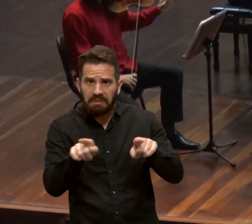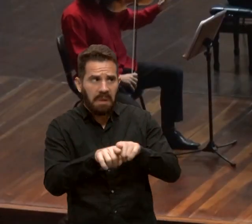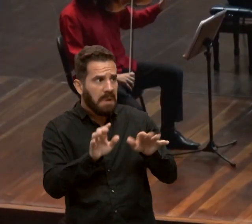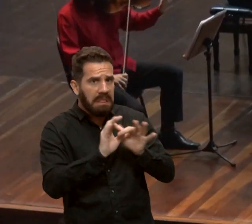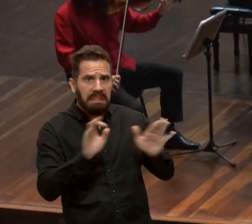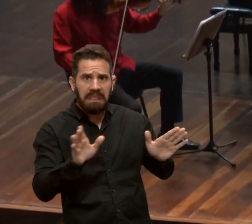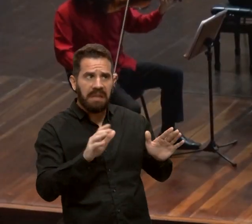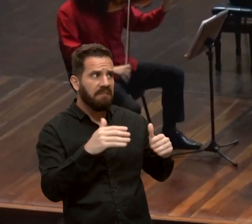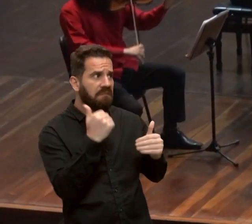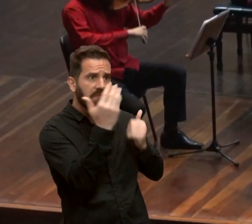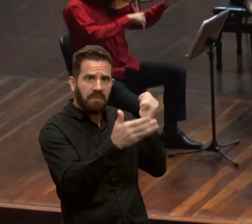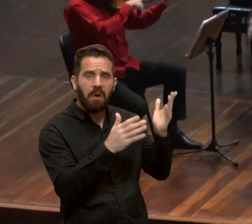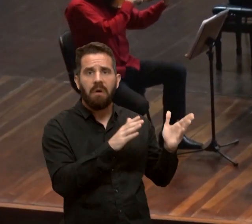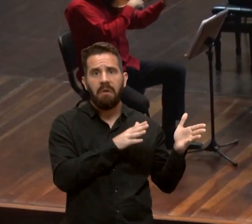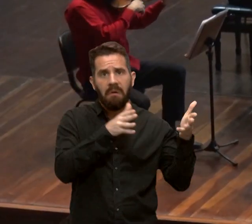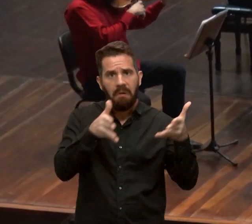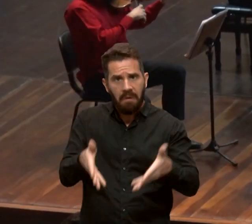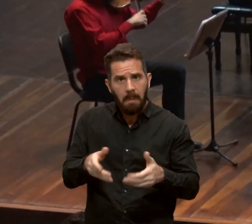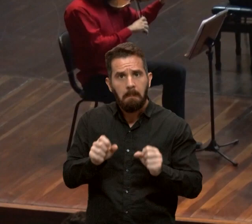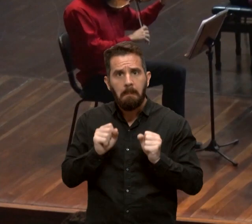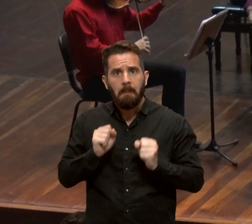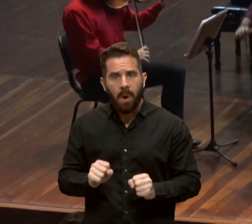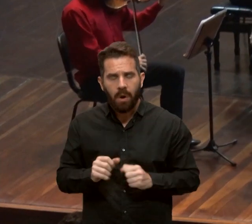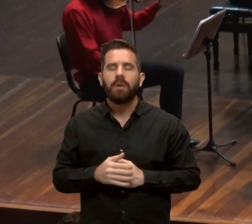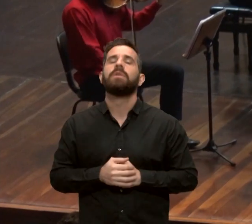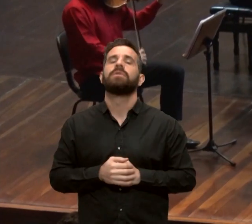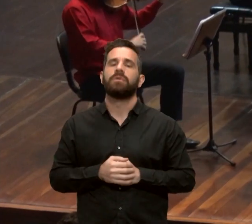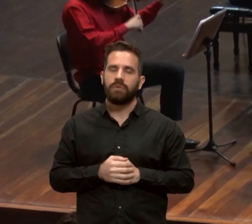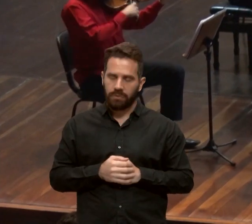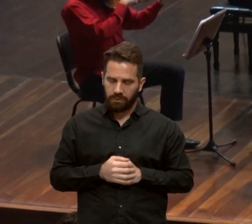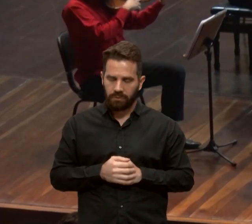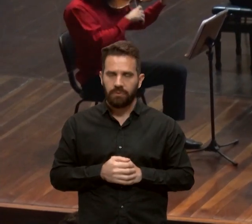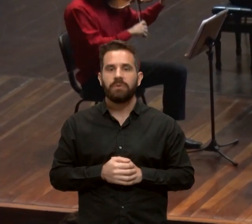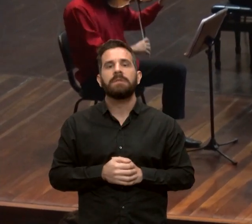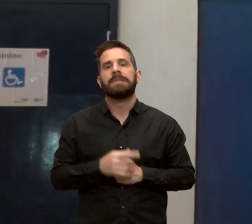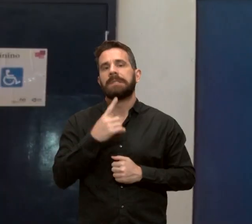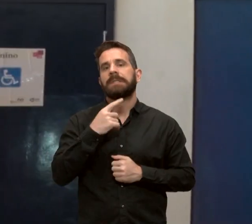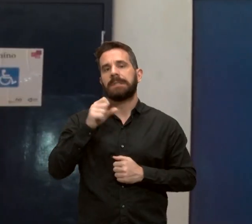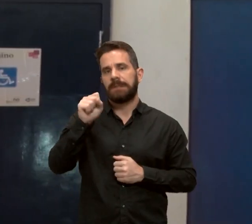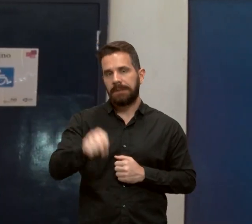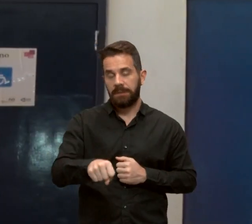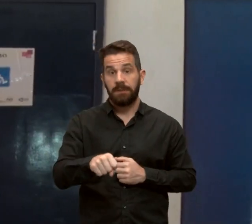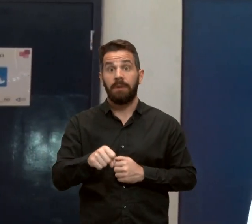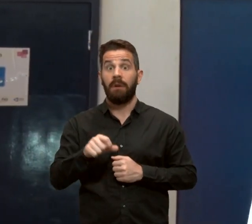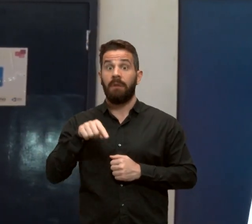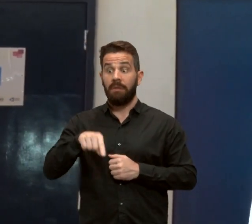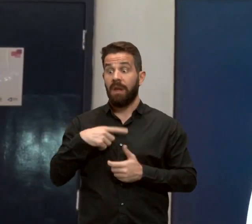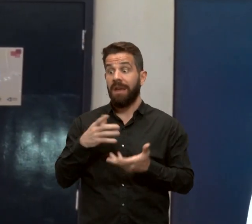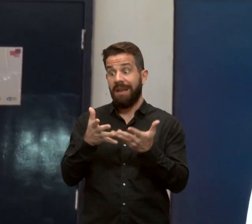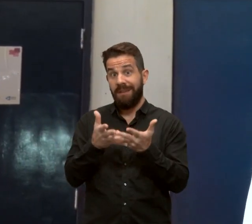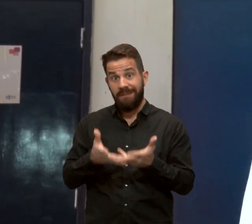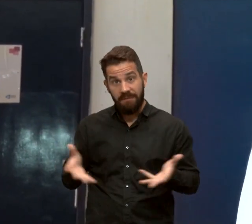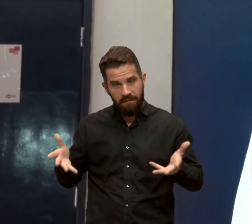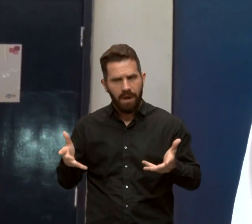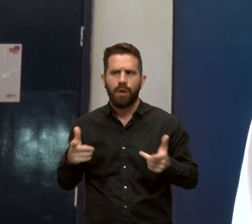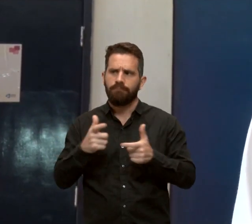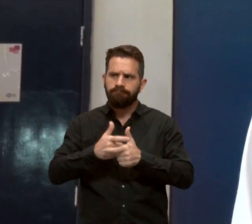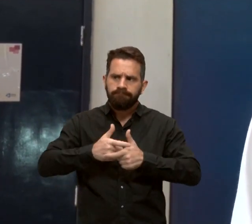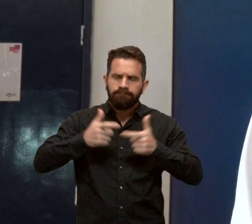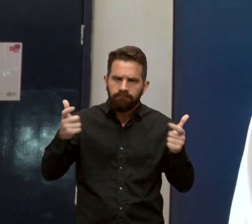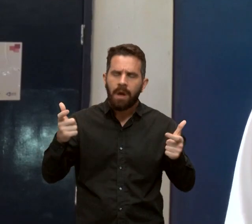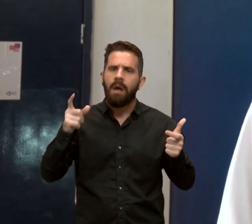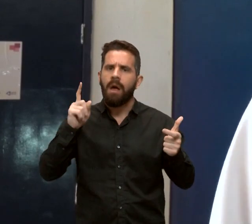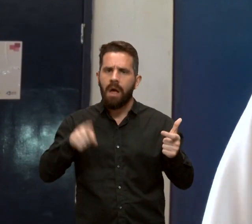isso? Sempre acontece aqui também no Teatro Belquis? Sim. Os eventos da EMAC, em geral, são gratuitos, abertos